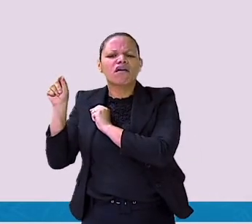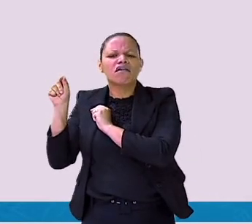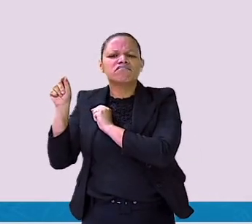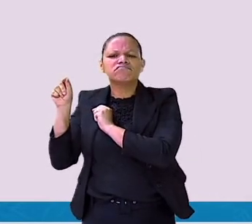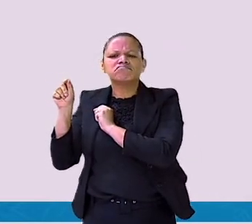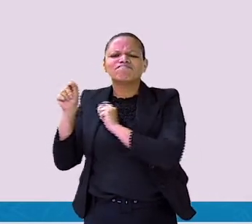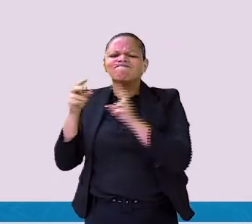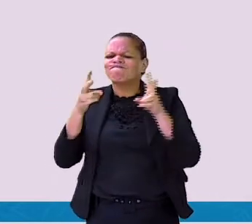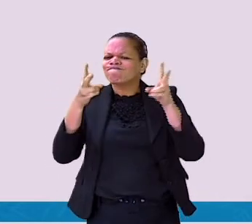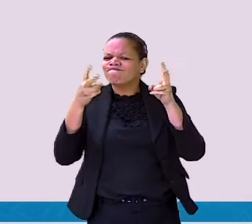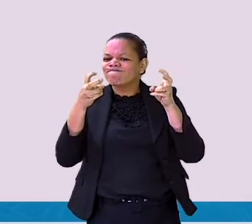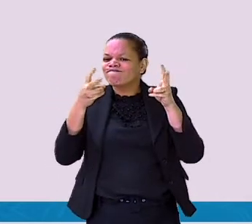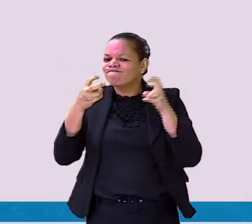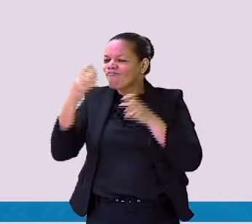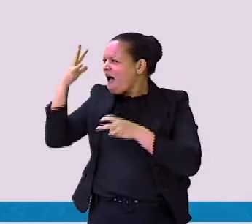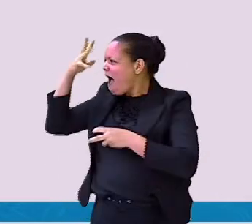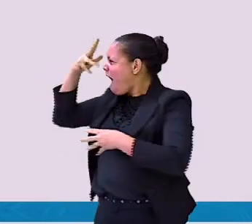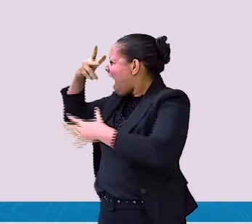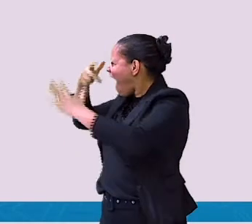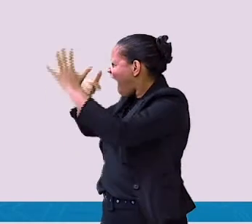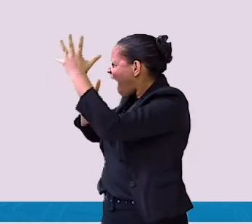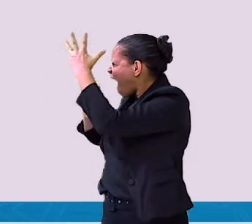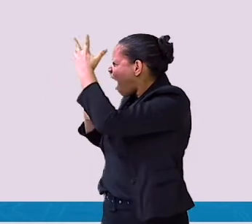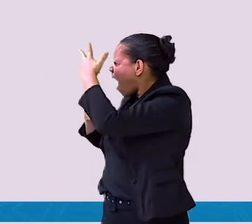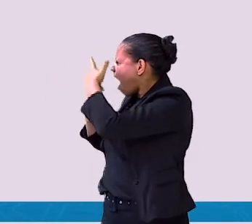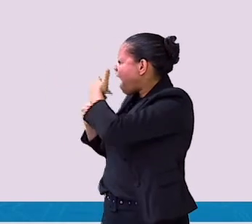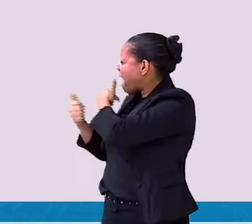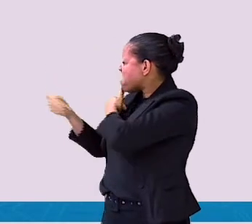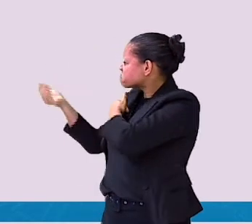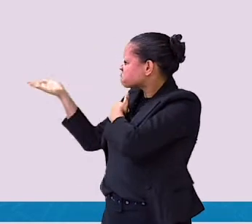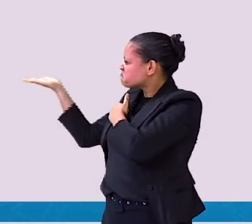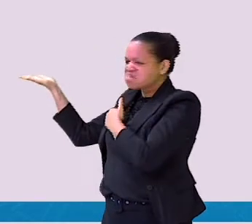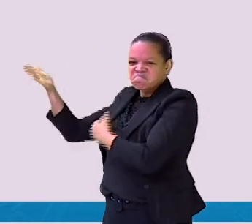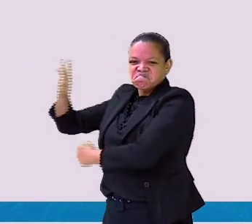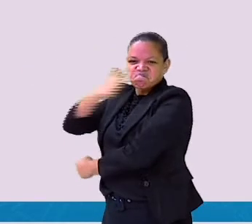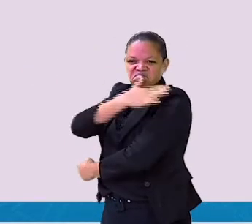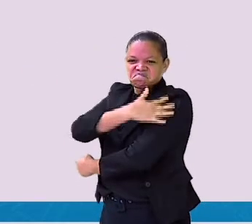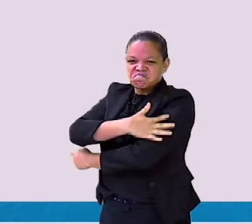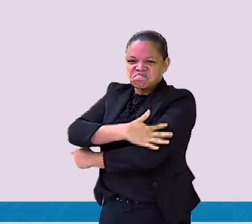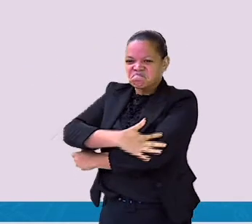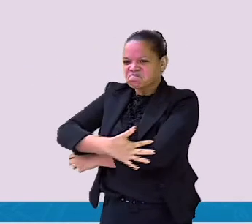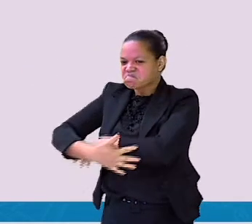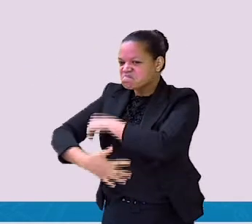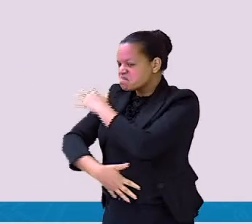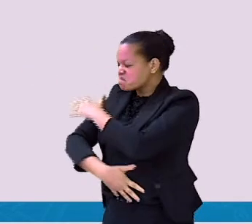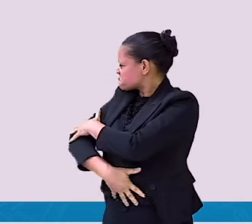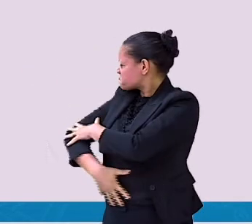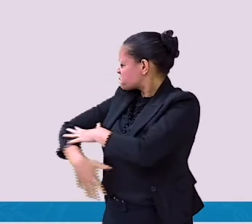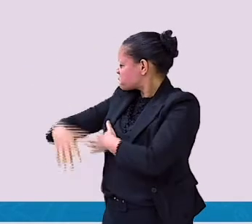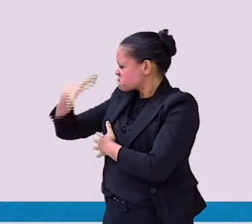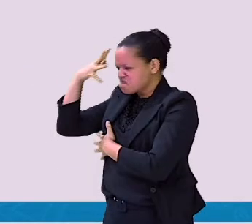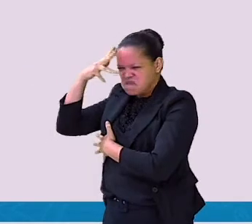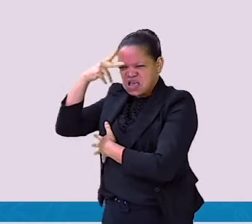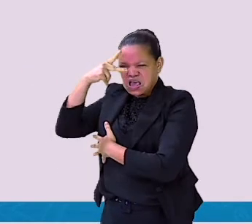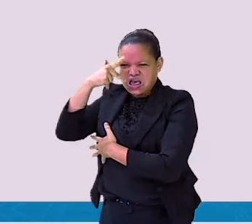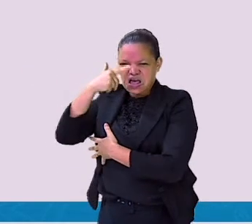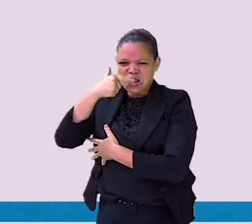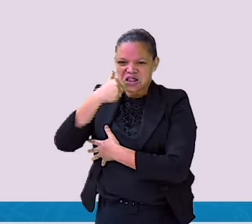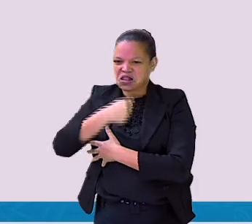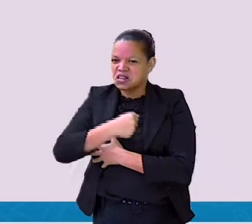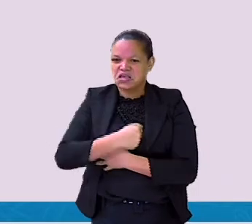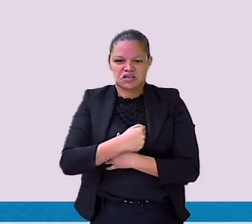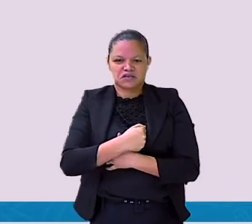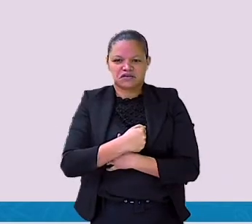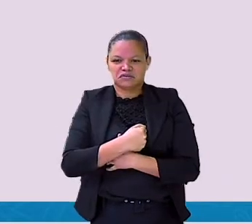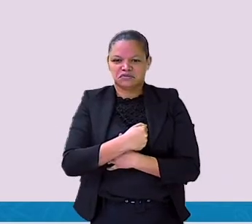animal belíssimo, que penas maravilhosas, que inclusive elas são tão lindas que são usadas em arranjos